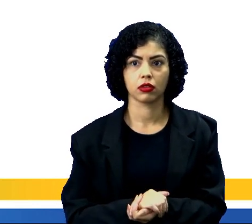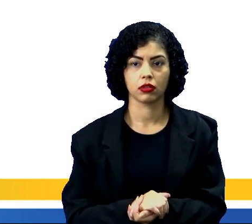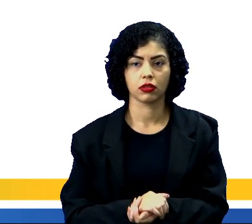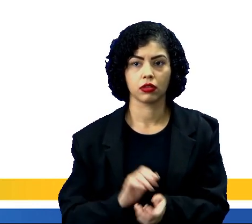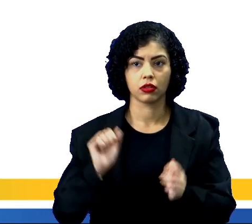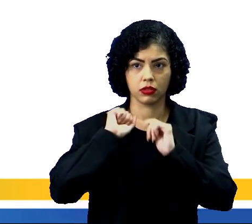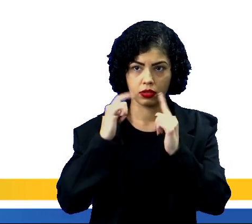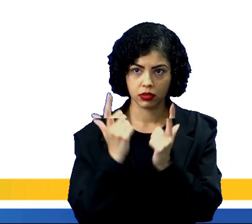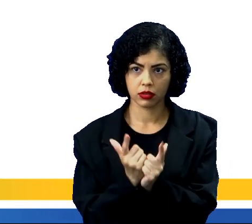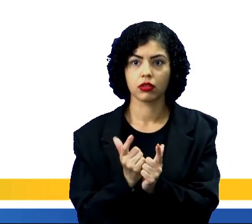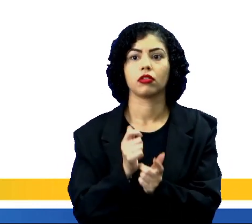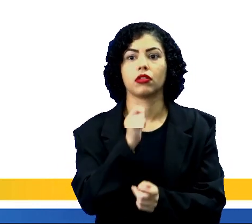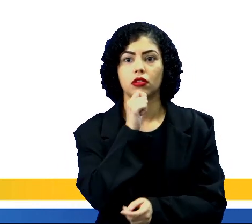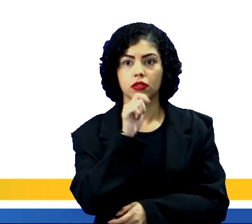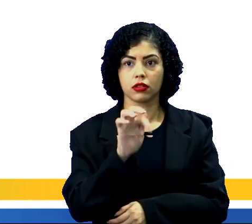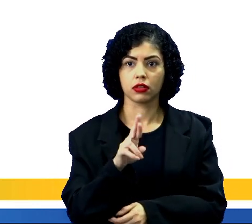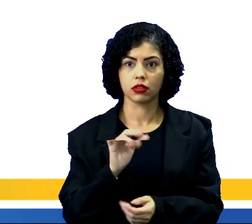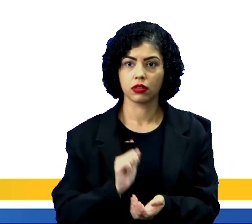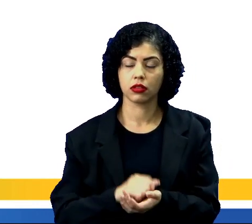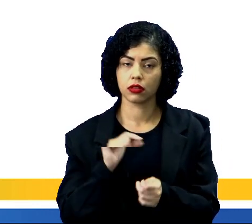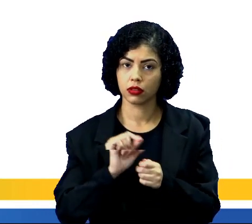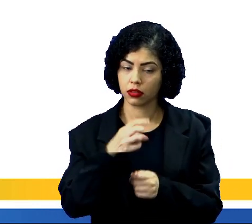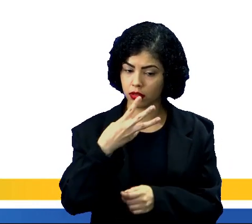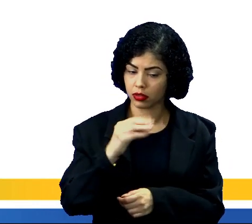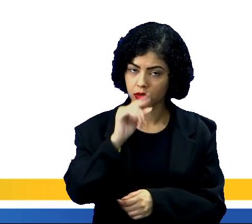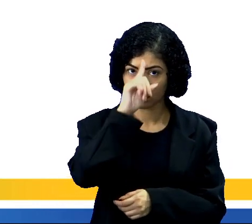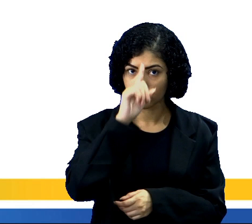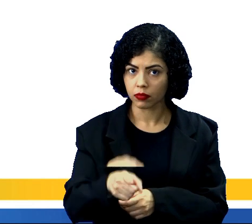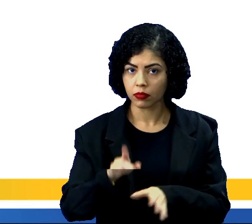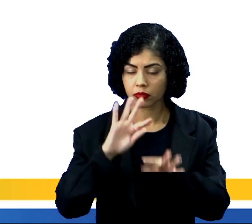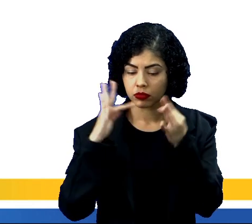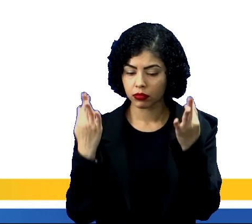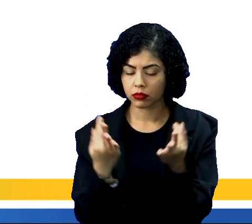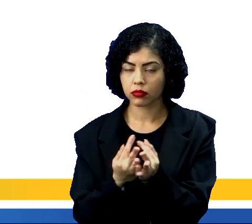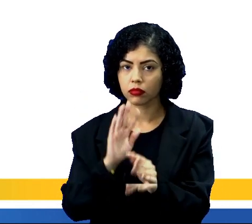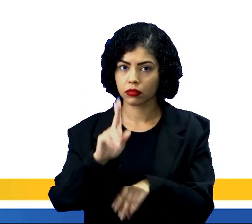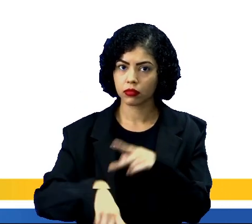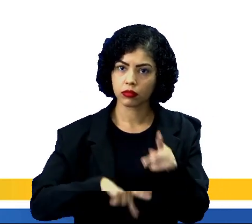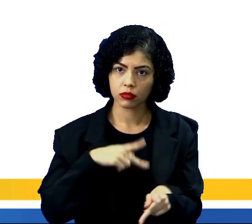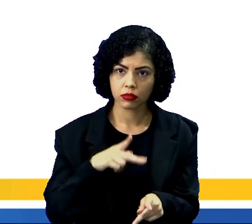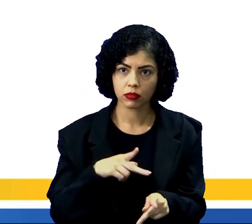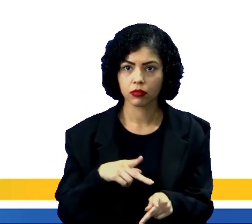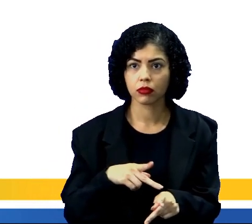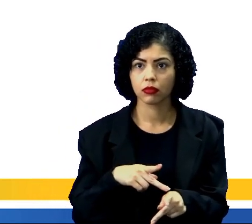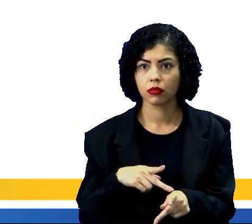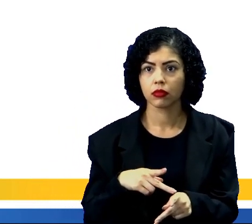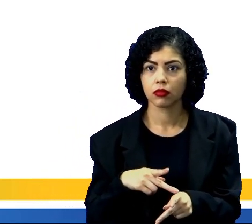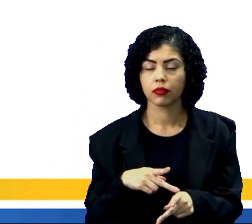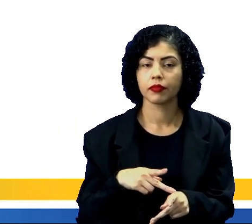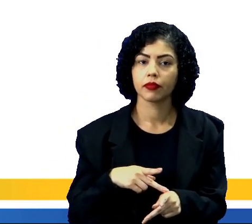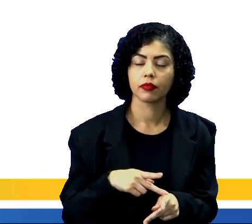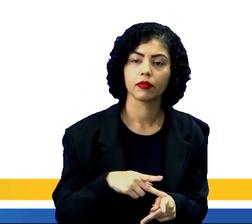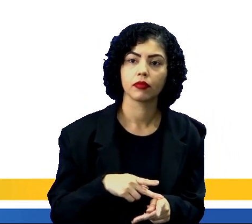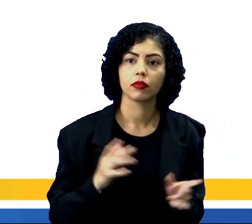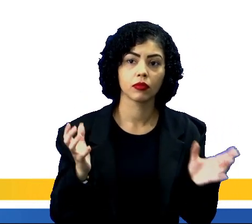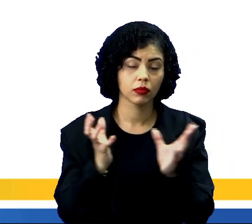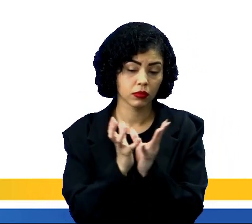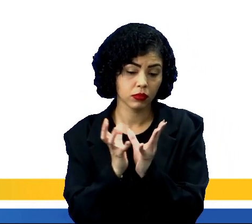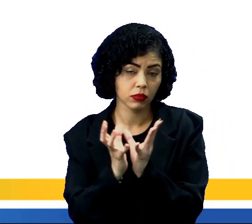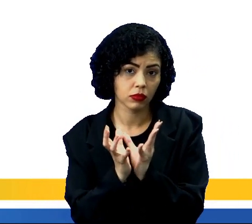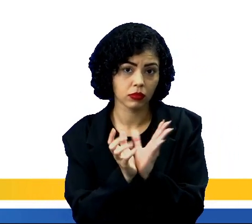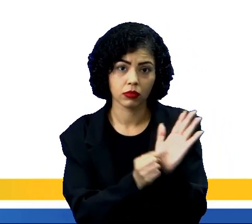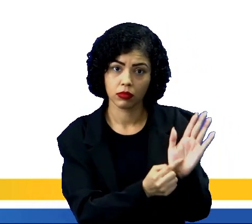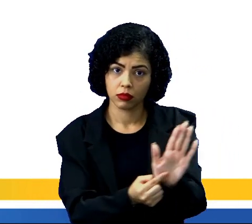a Assembleia Curiata era formada por 30 chefes de famílias do povo, né? Ou seja, era um conjunto